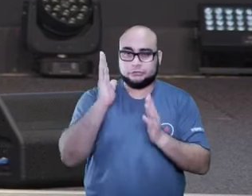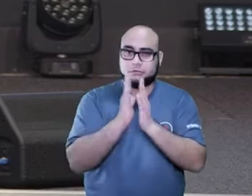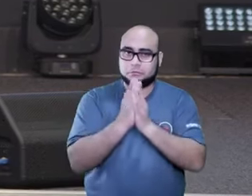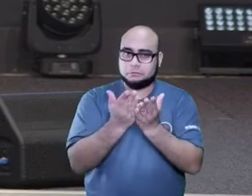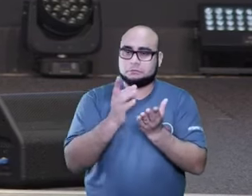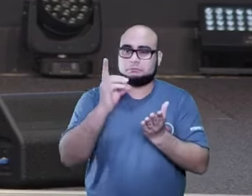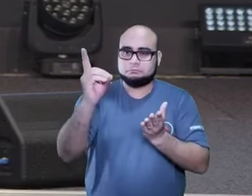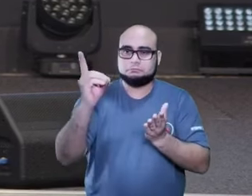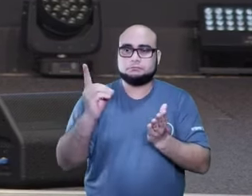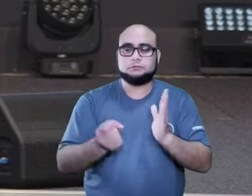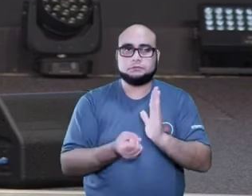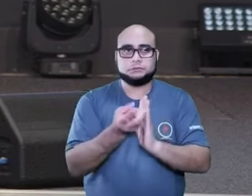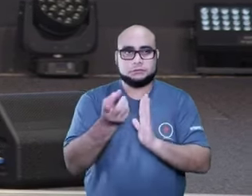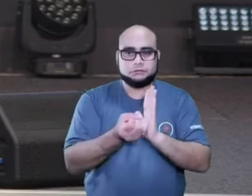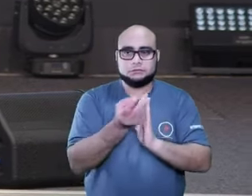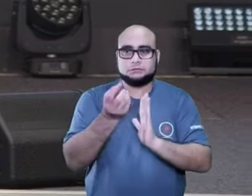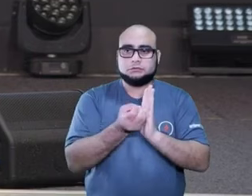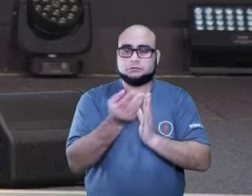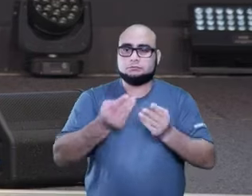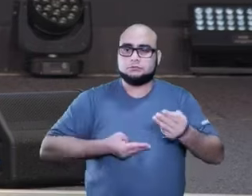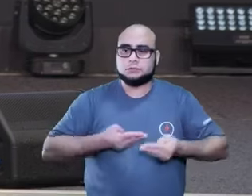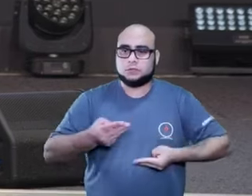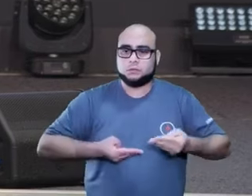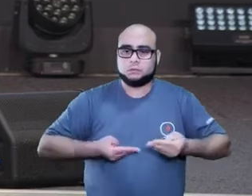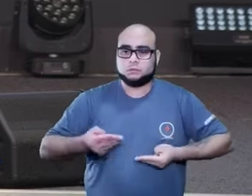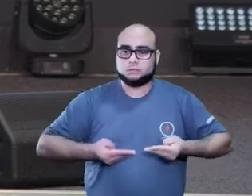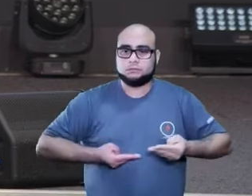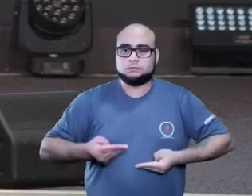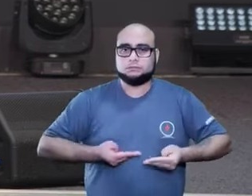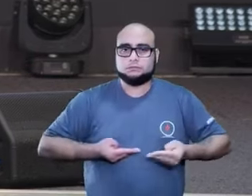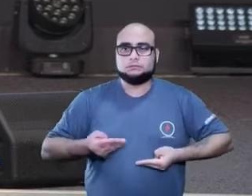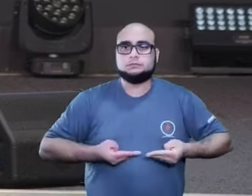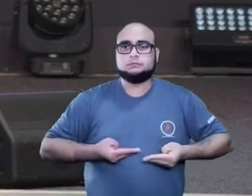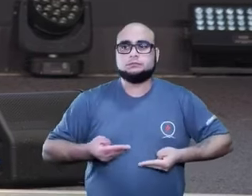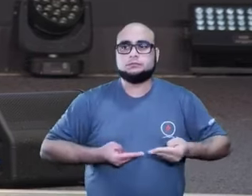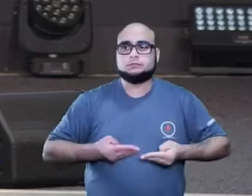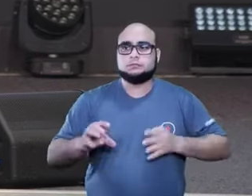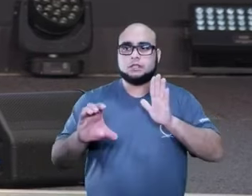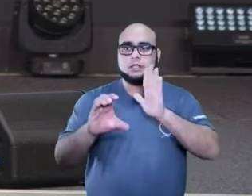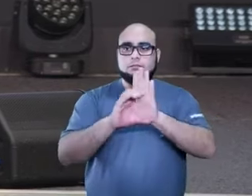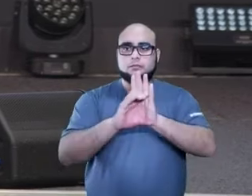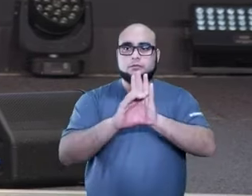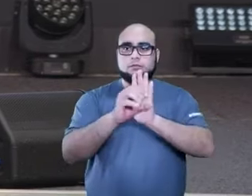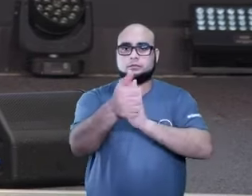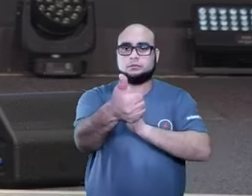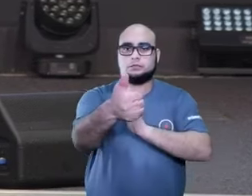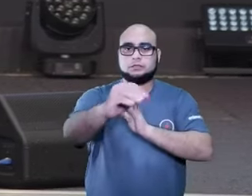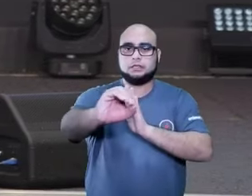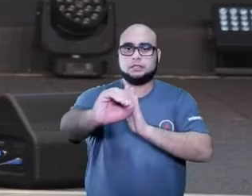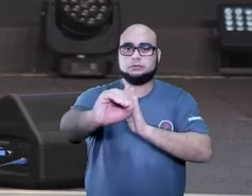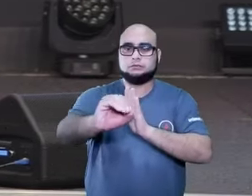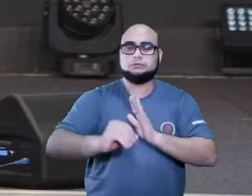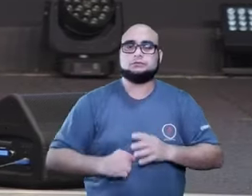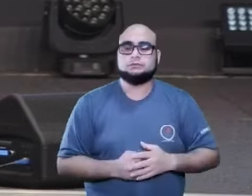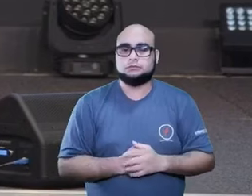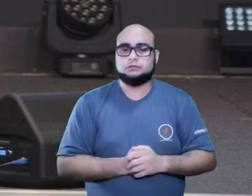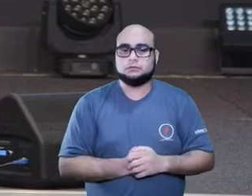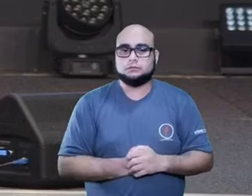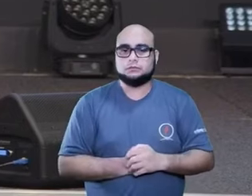no Evangelho que Marcos escreveu acerca de Jesus. Capítulo 10, Marcos 10, por favor.